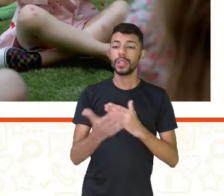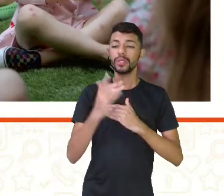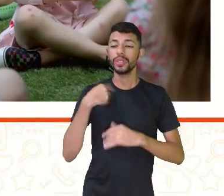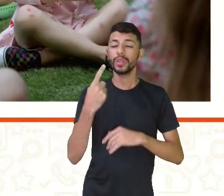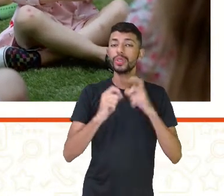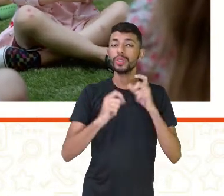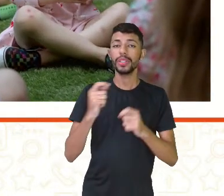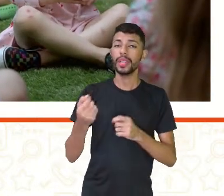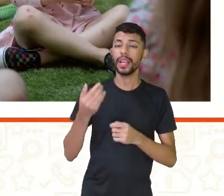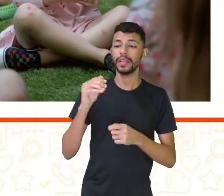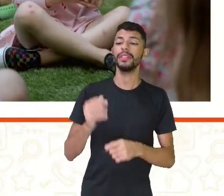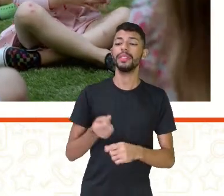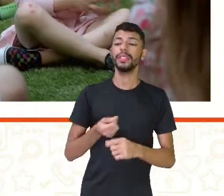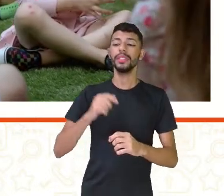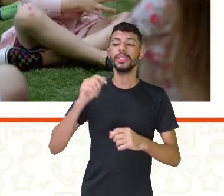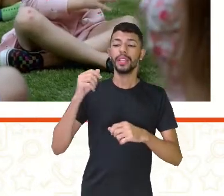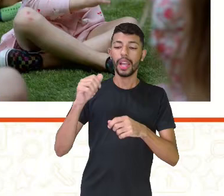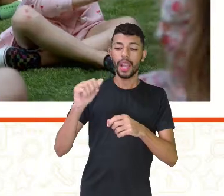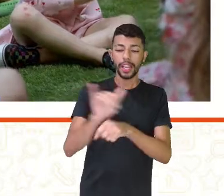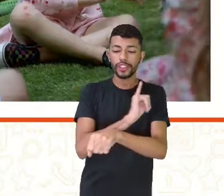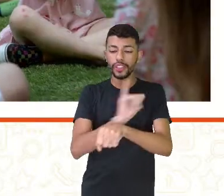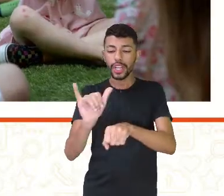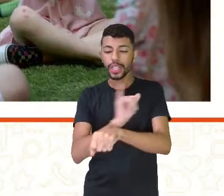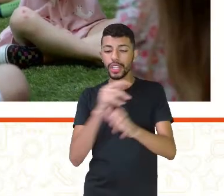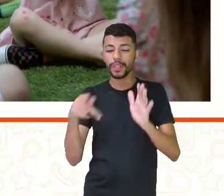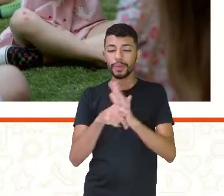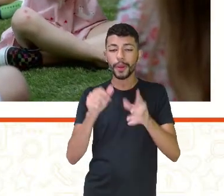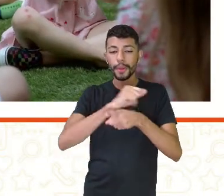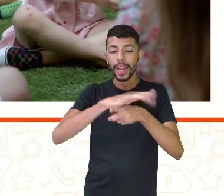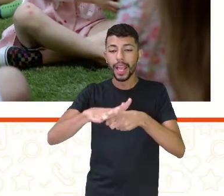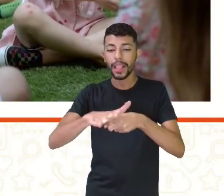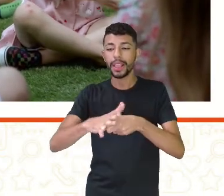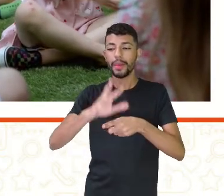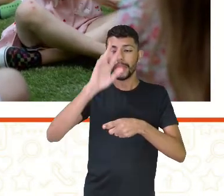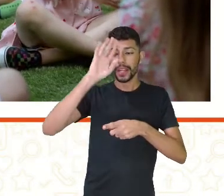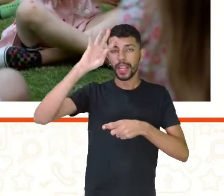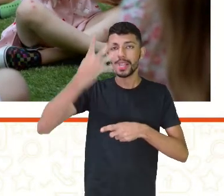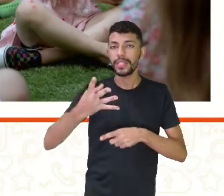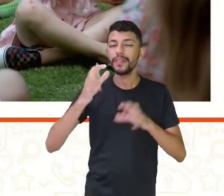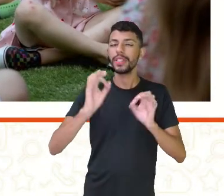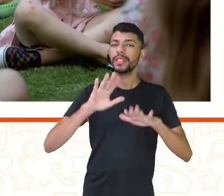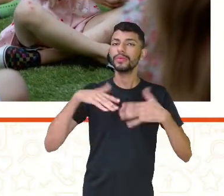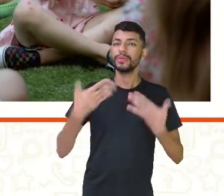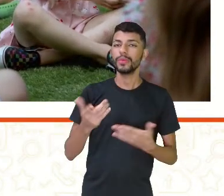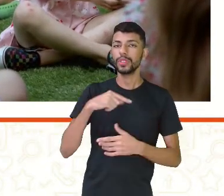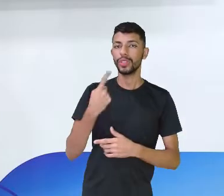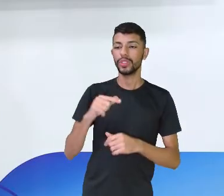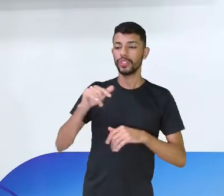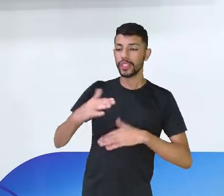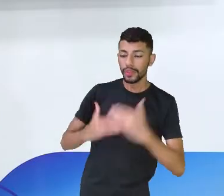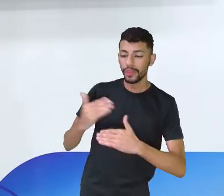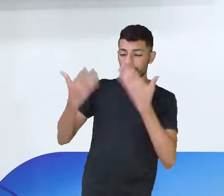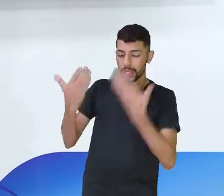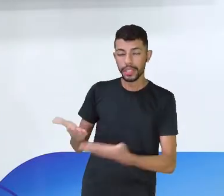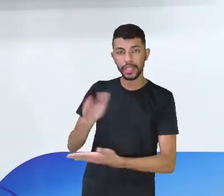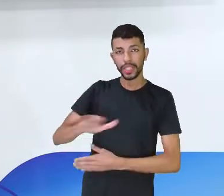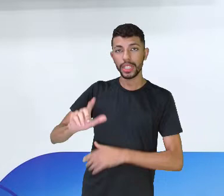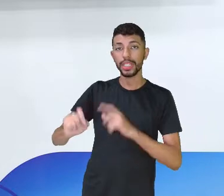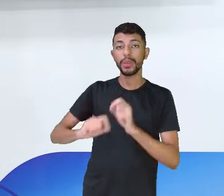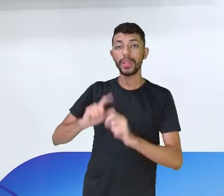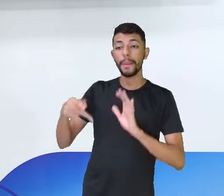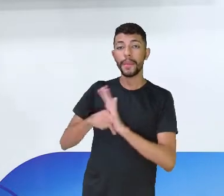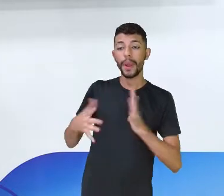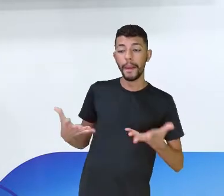encontre saída para as nossas demandas. E quando a gente trabalha isso nas crianças, a gente está desenvolvendo nelas habilidades para que